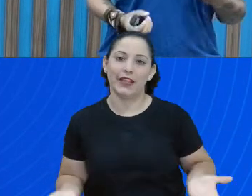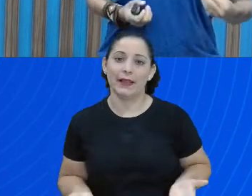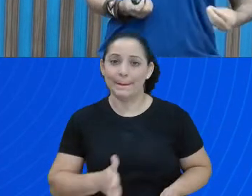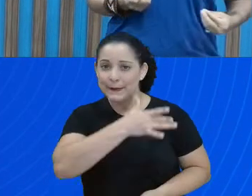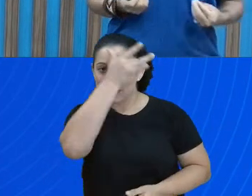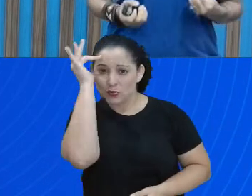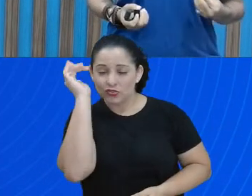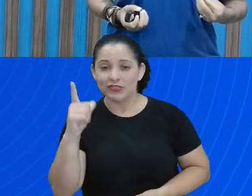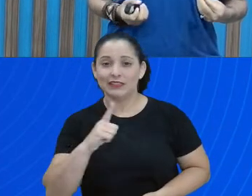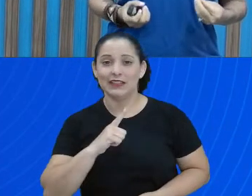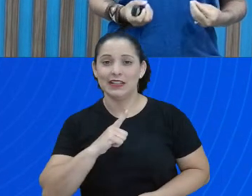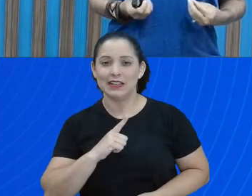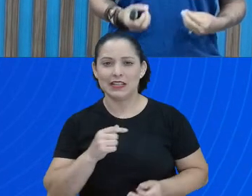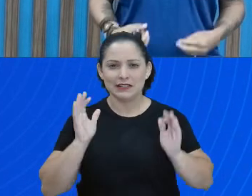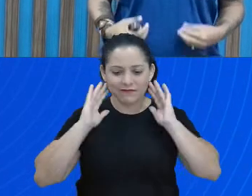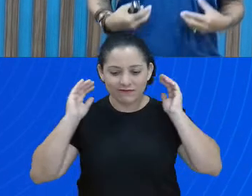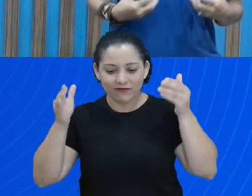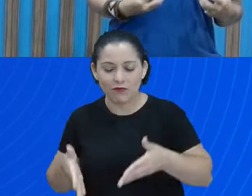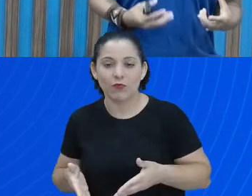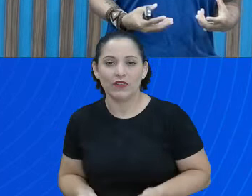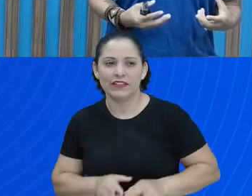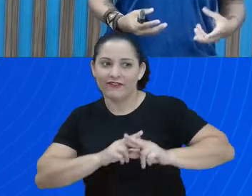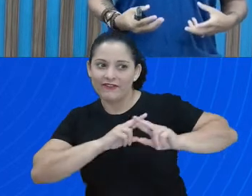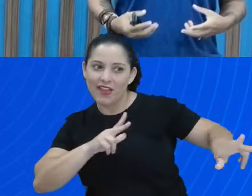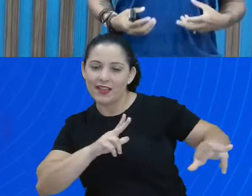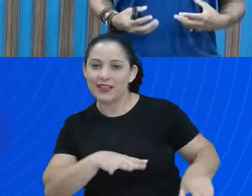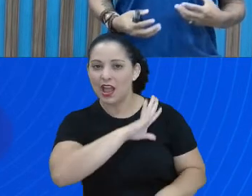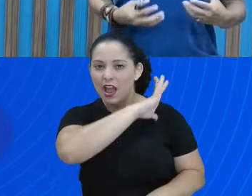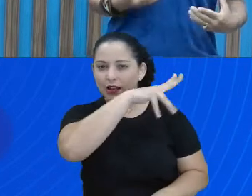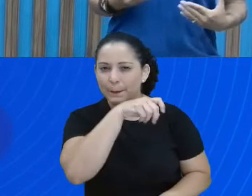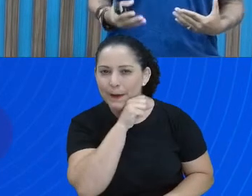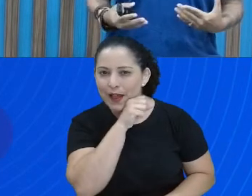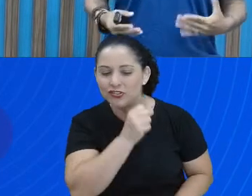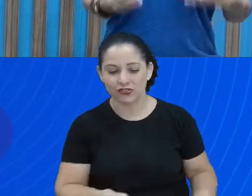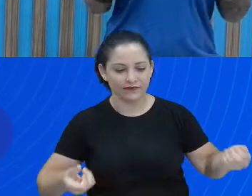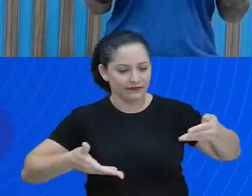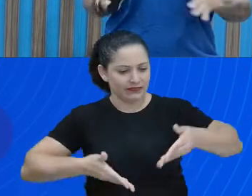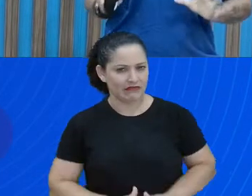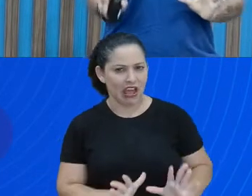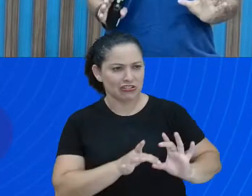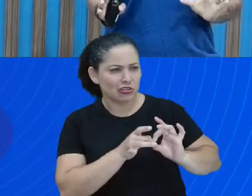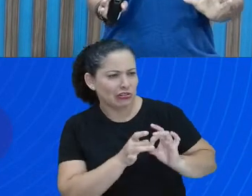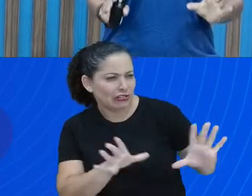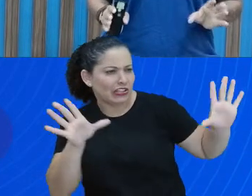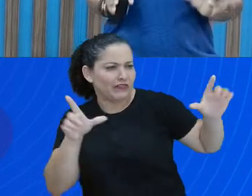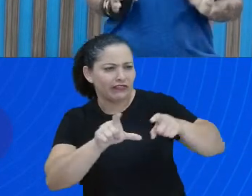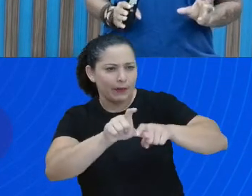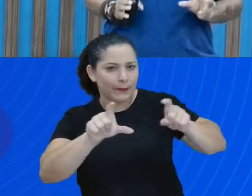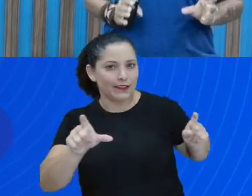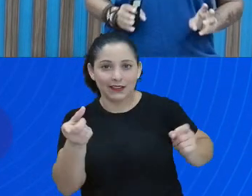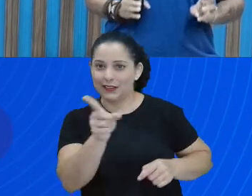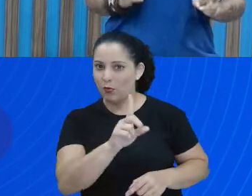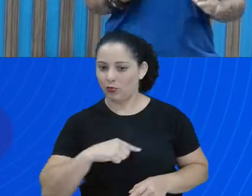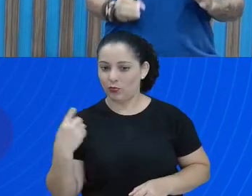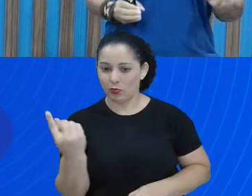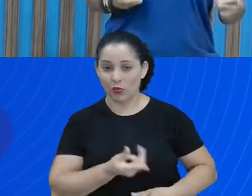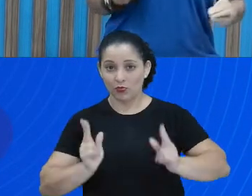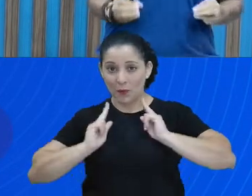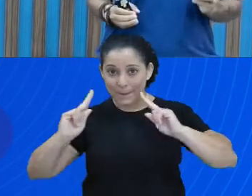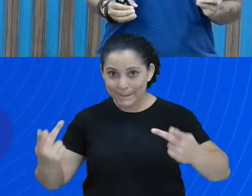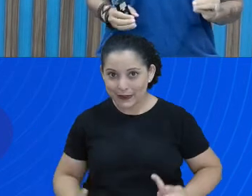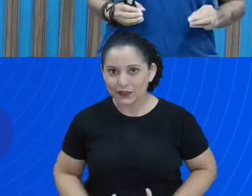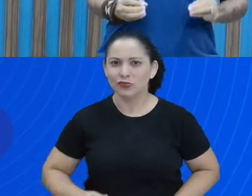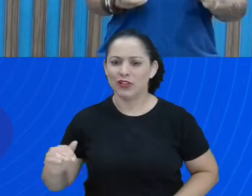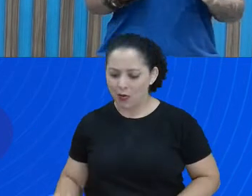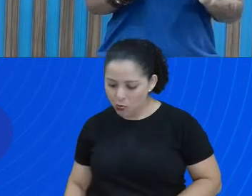tem essa particularidade, né? Não é como outros animais que mal nasce e já pode ter a sua independência. A gente não, a gente passa muitos e